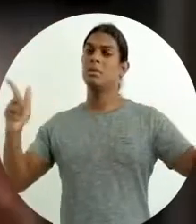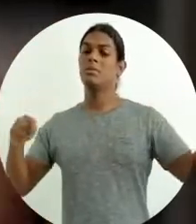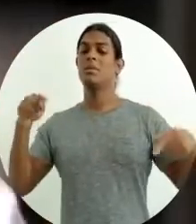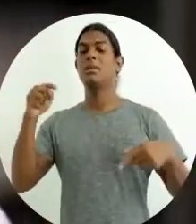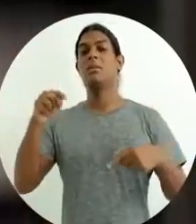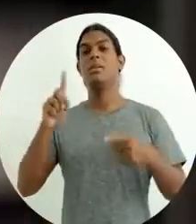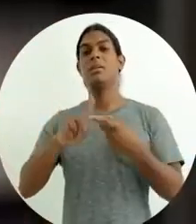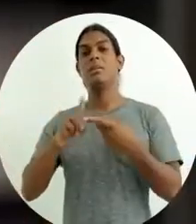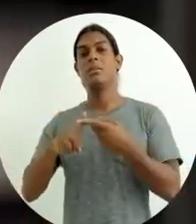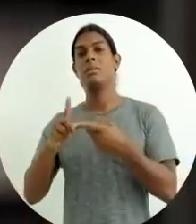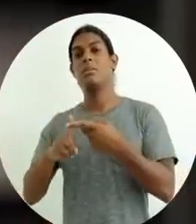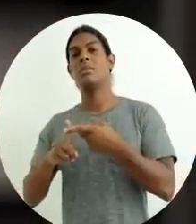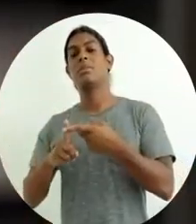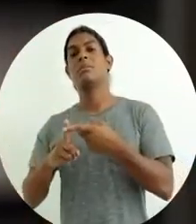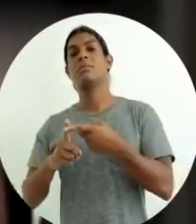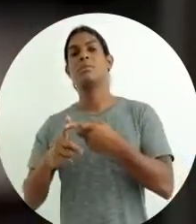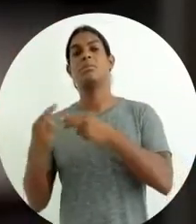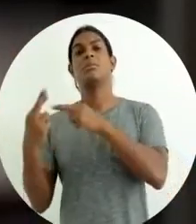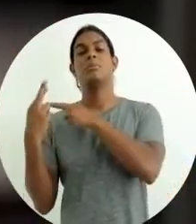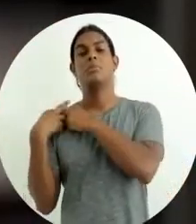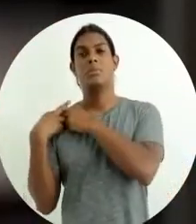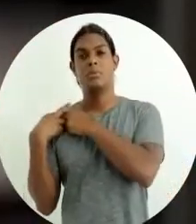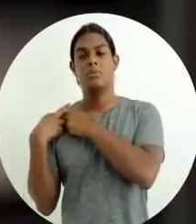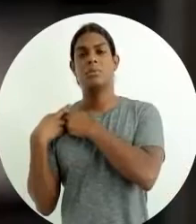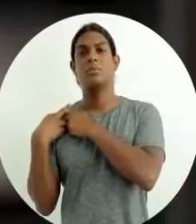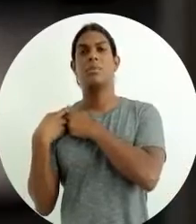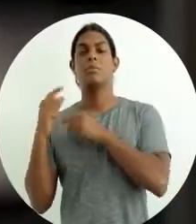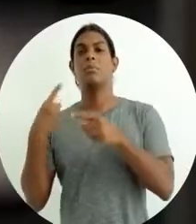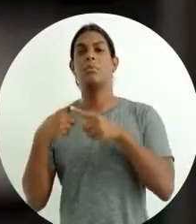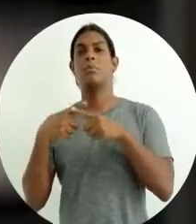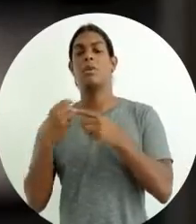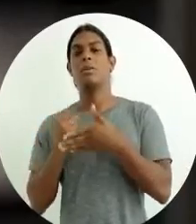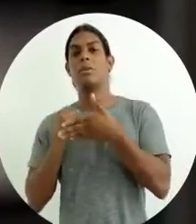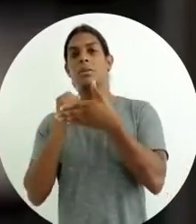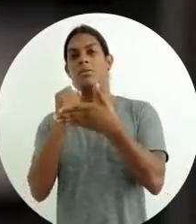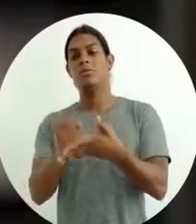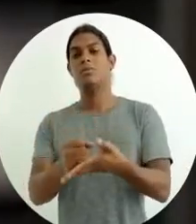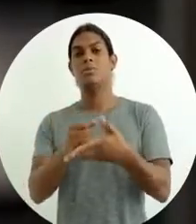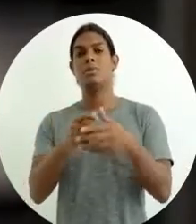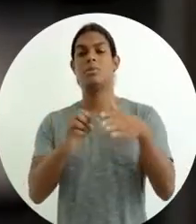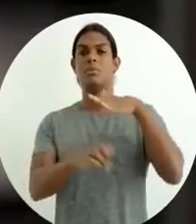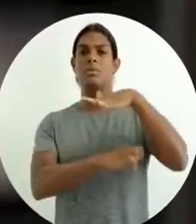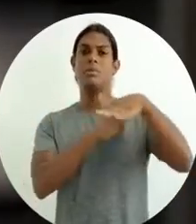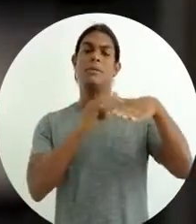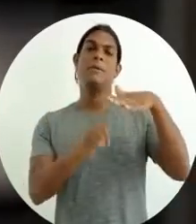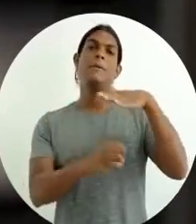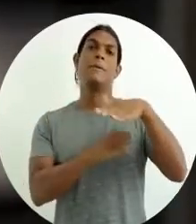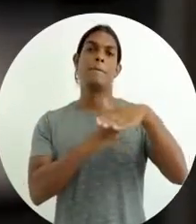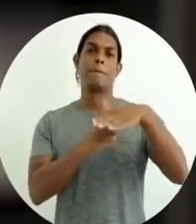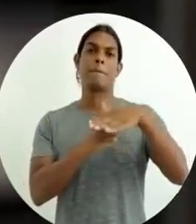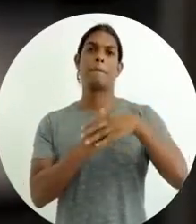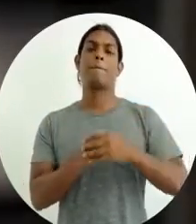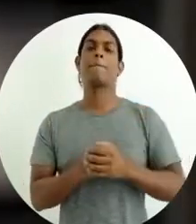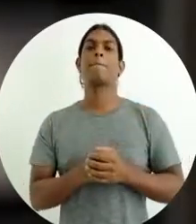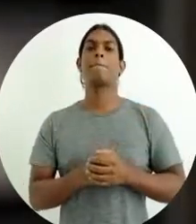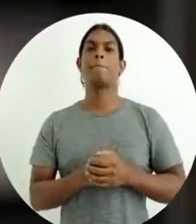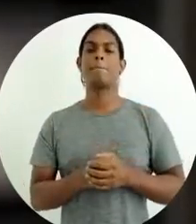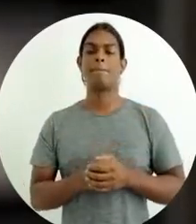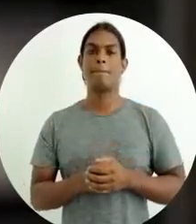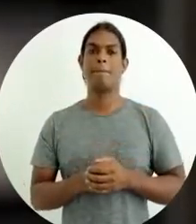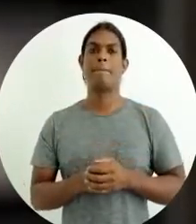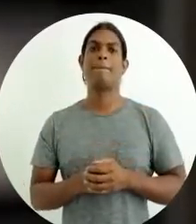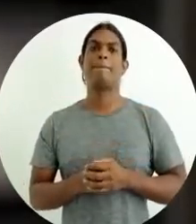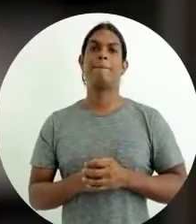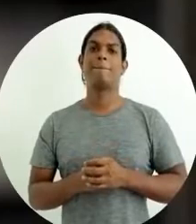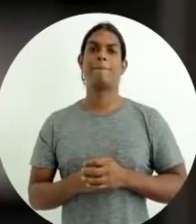ele vai ser um dos responsáveis porque ele está entrando com foco no negócio, com foco no desenvolvimento, com foco na meta e